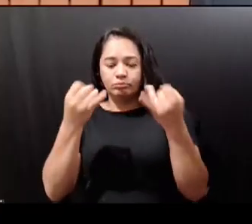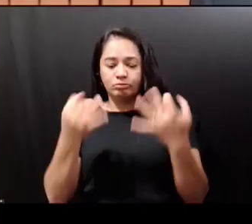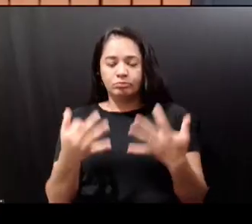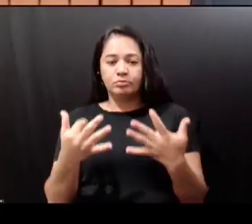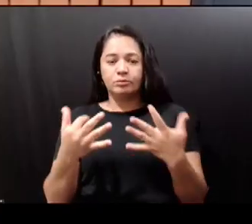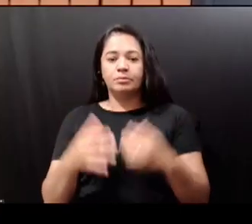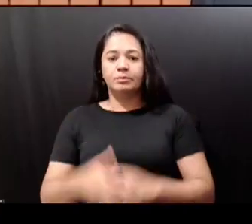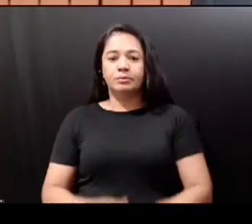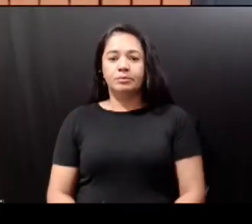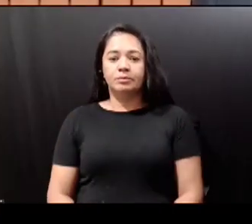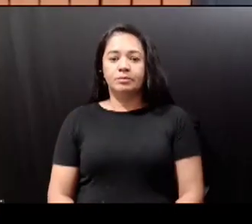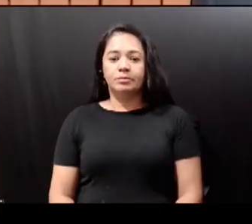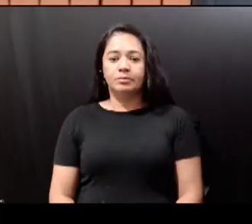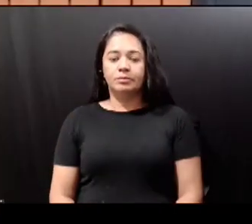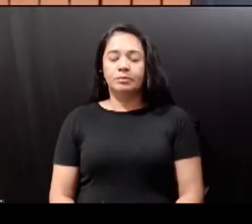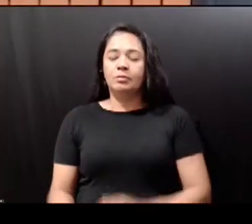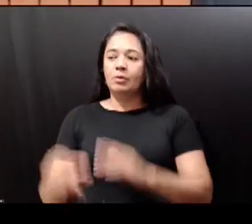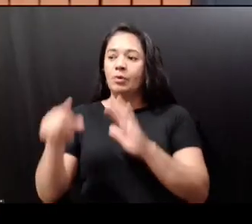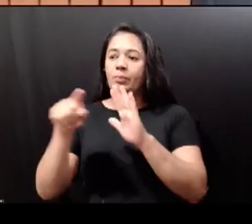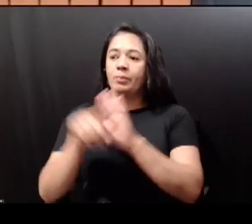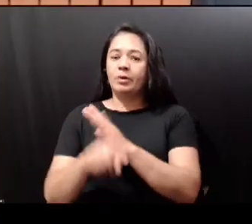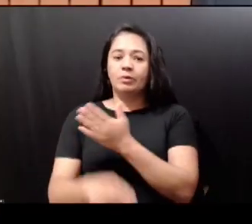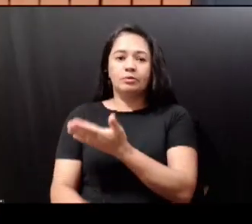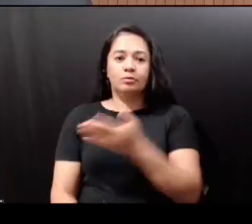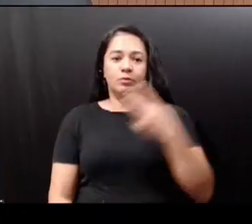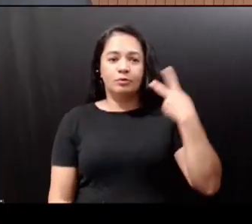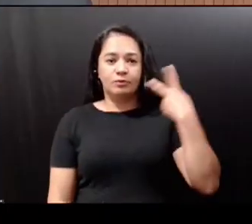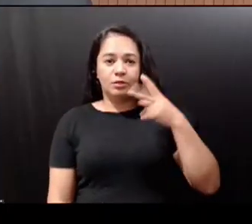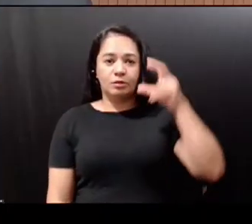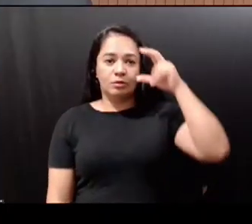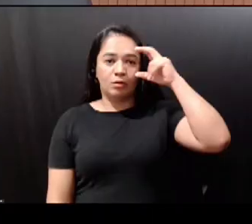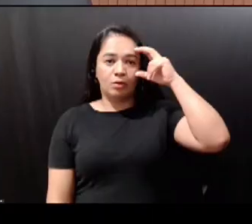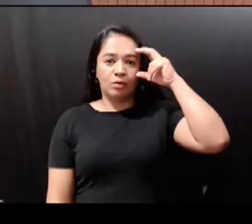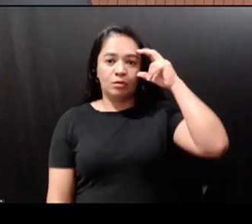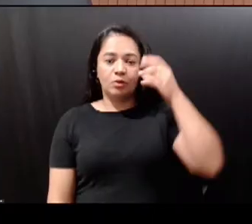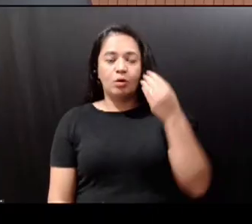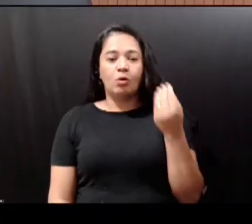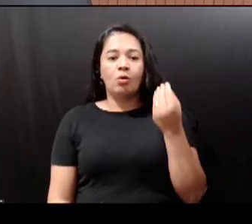Eu pergunto ao vereador Carlinhos Camelô, como vota o vereador?